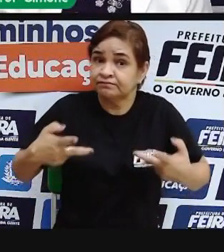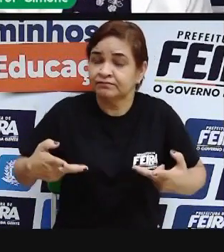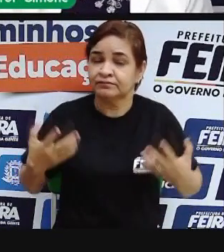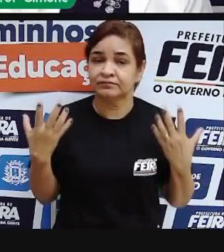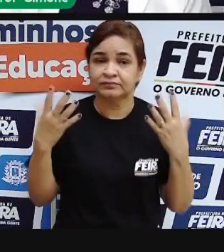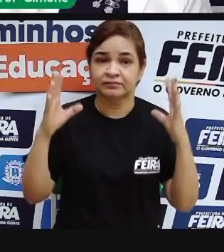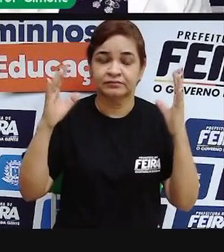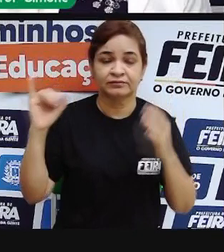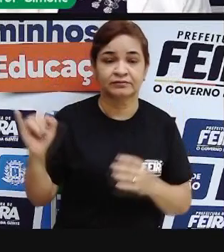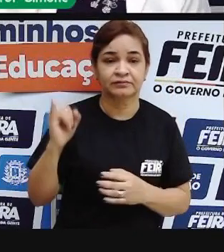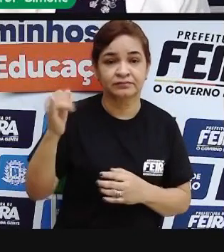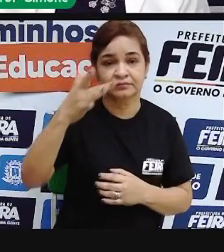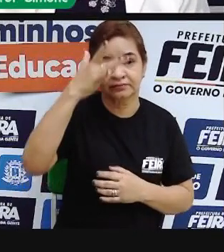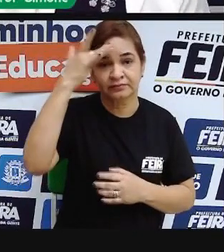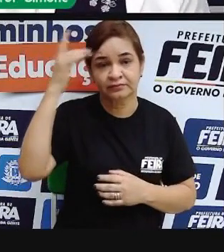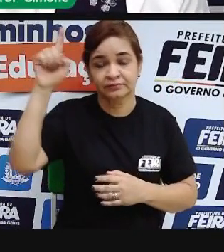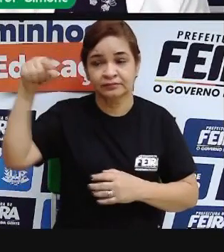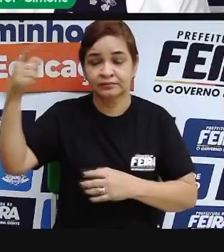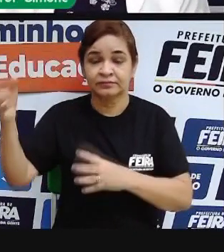também turísticos.